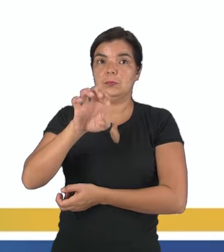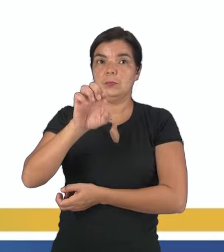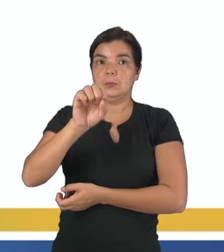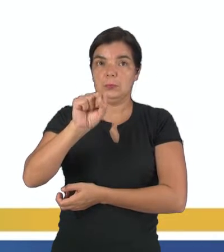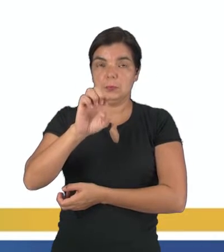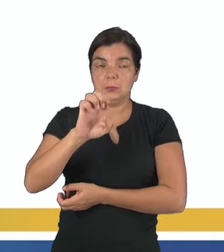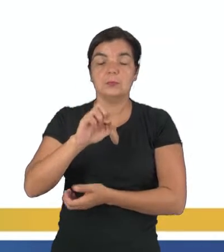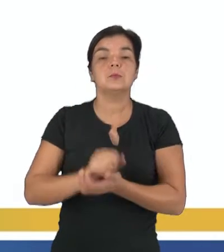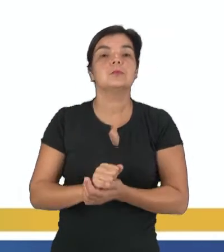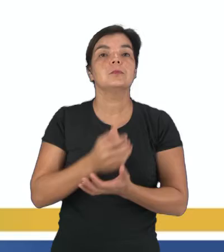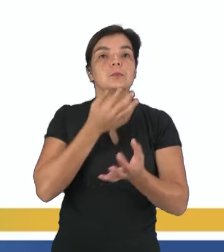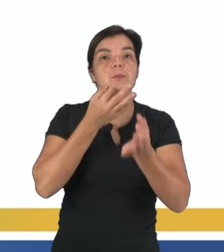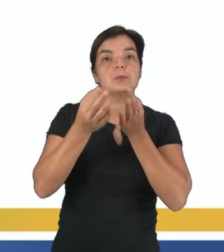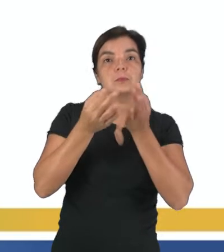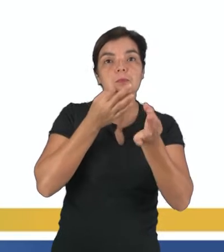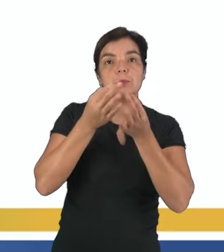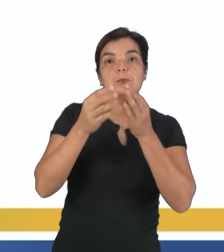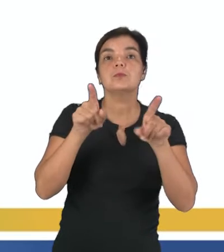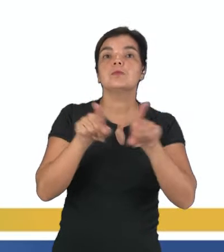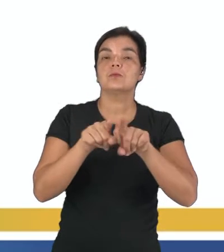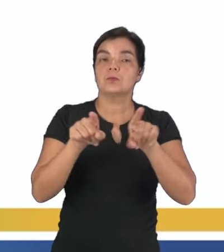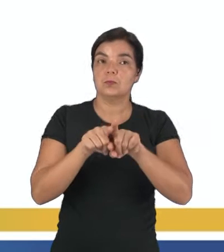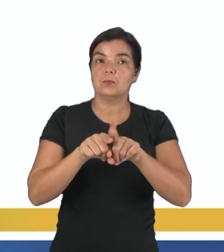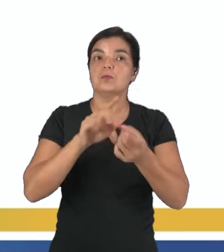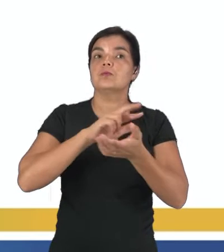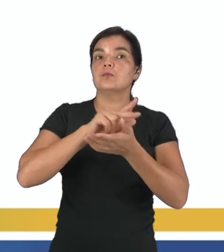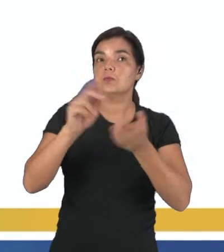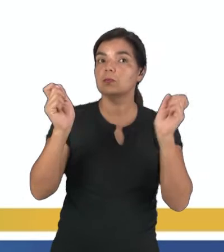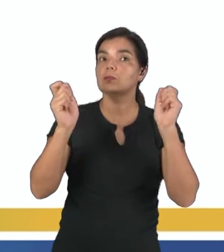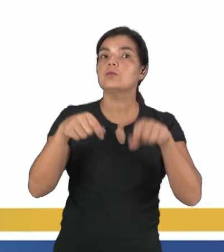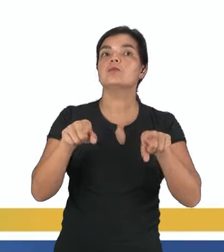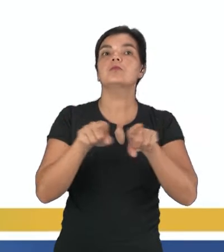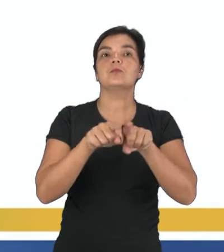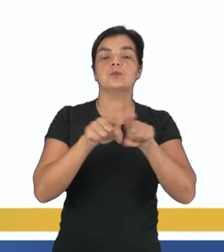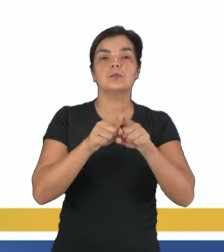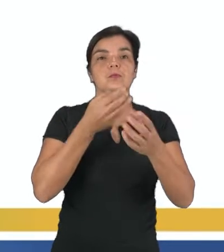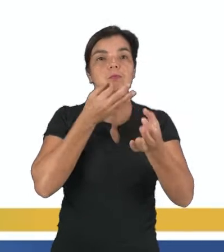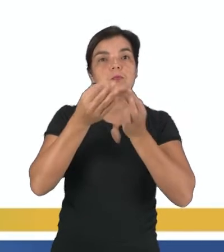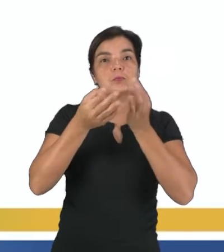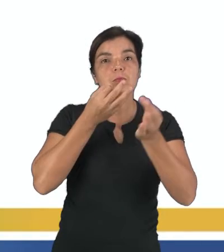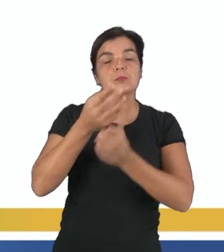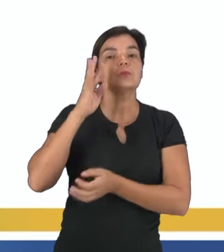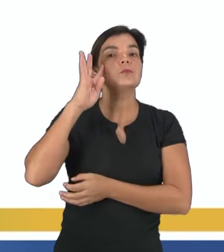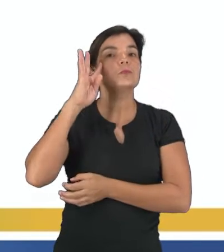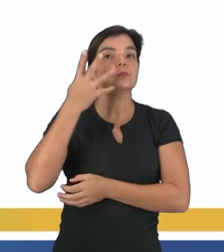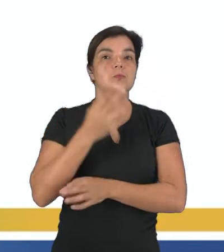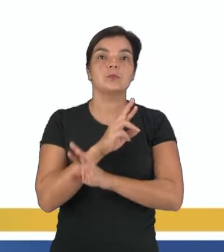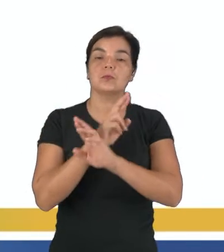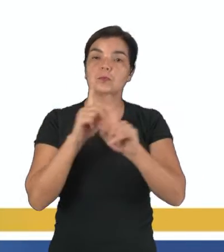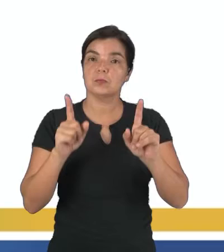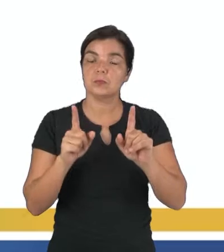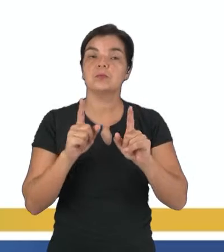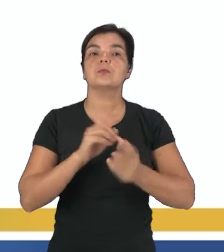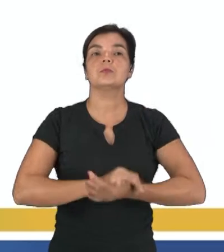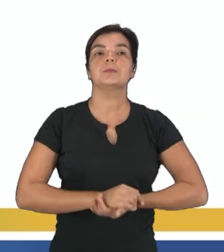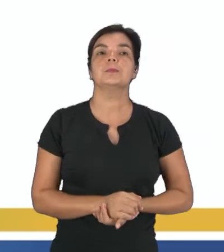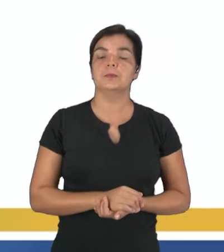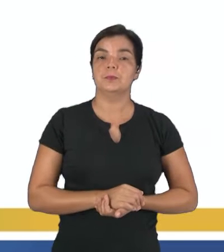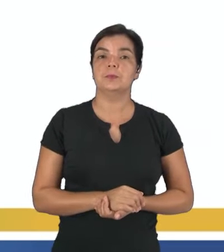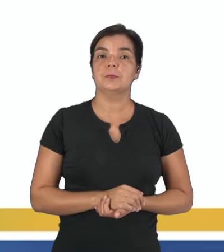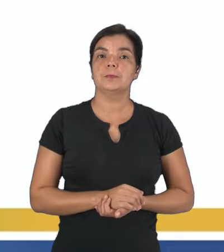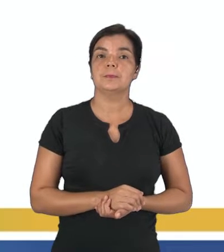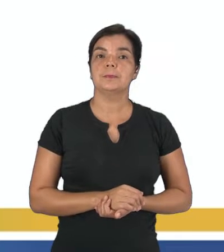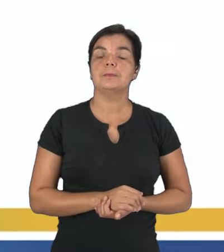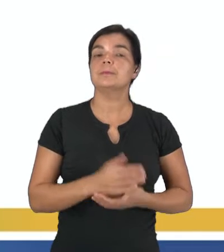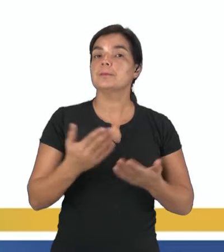é a argumentação através de concessões e possibilidades seguida dos argumentos e resultados